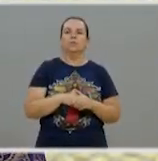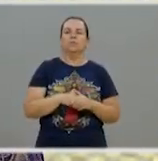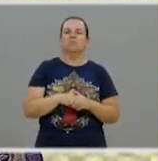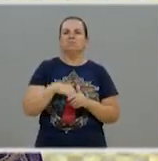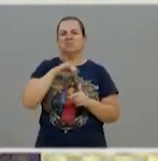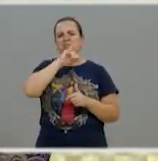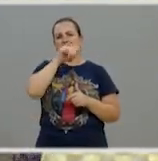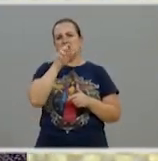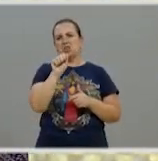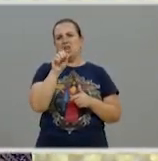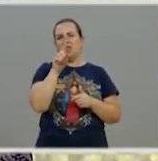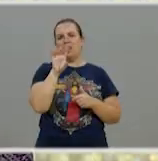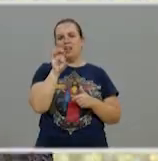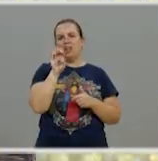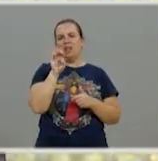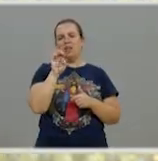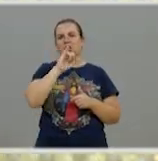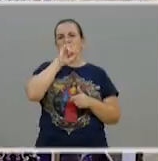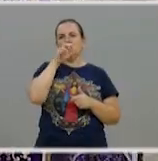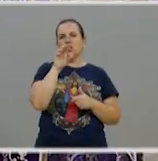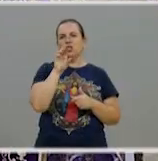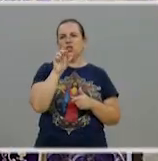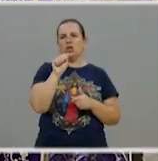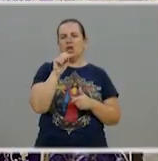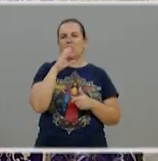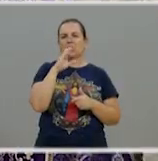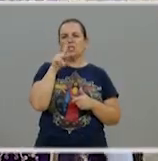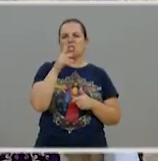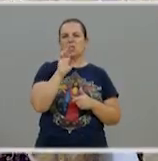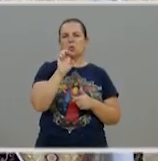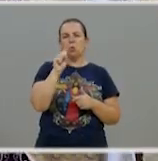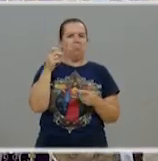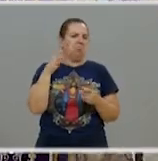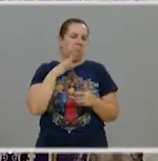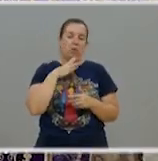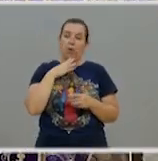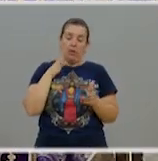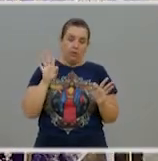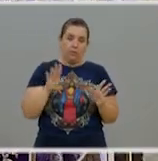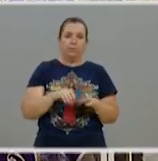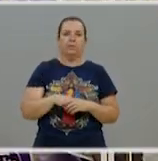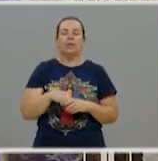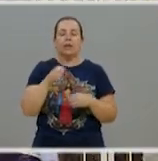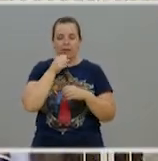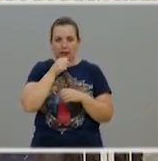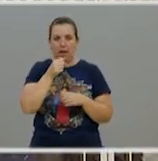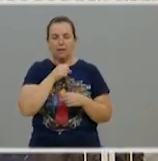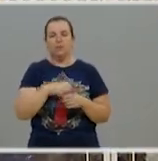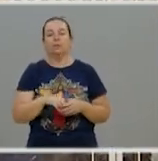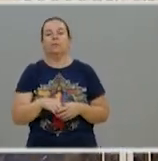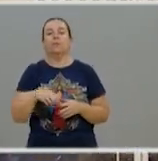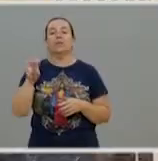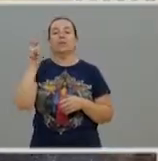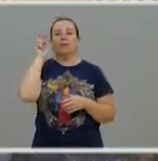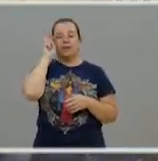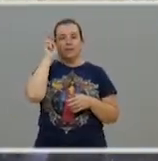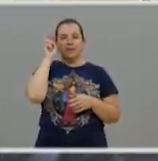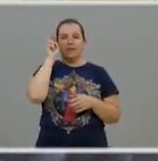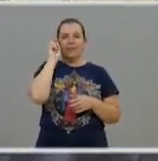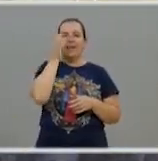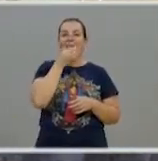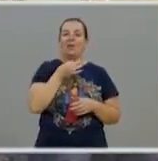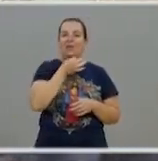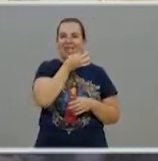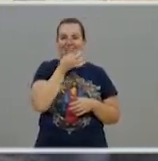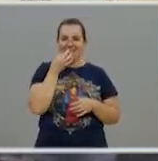que inclusive, cantor sertanejo, mas que eu cantei uma música com eles. Todos são convidados a estarem comigo. Quinta-feira,